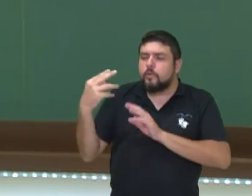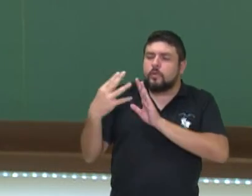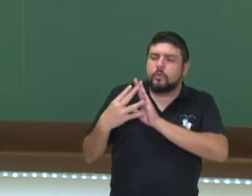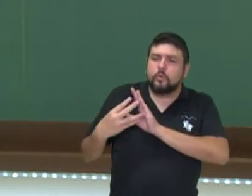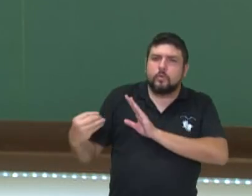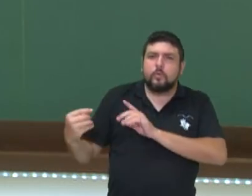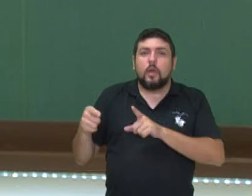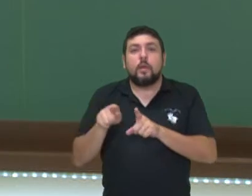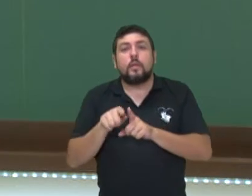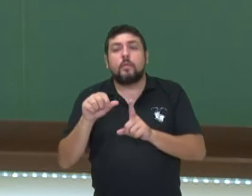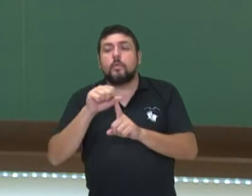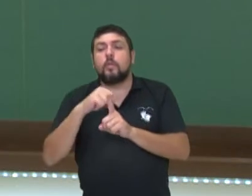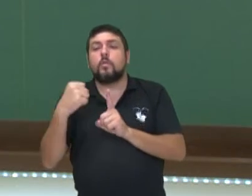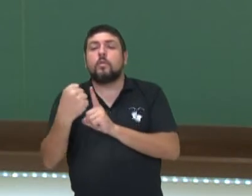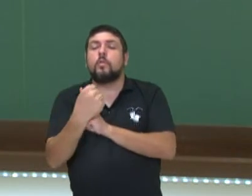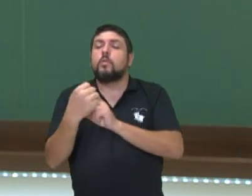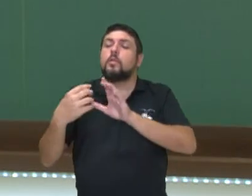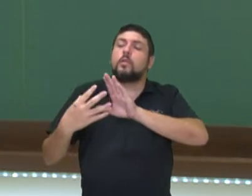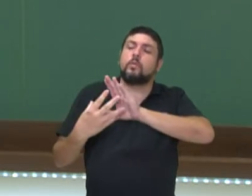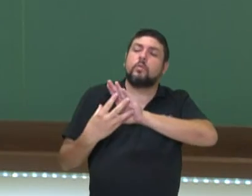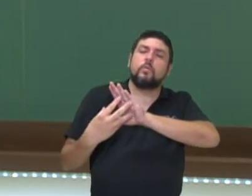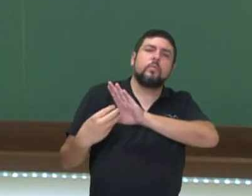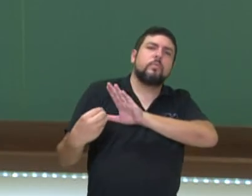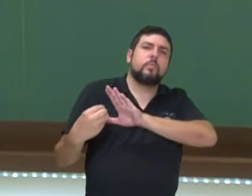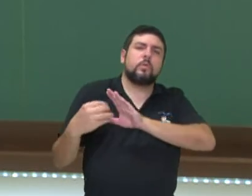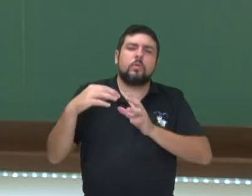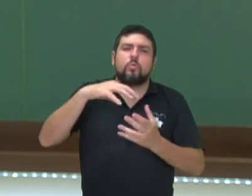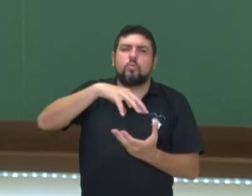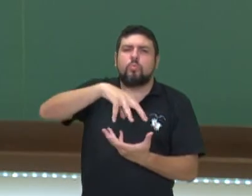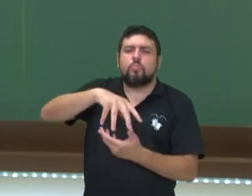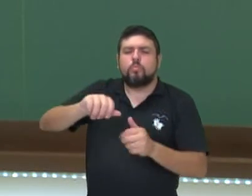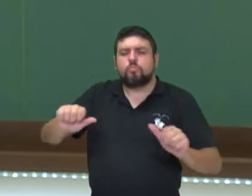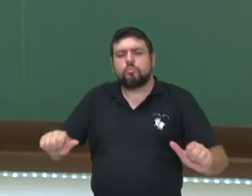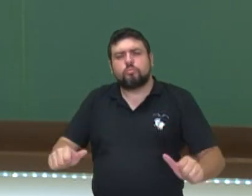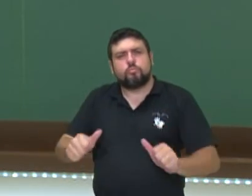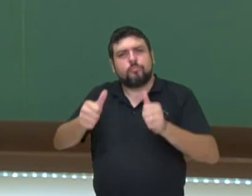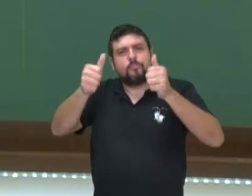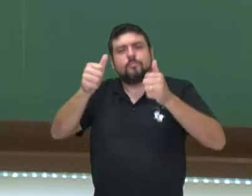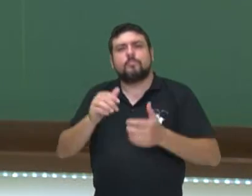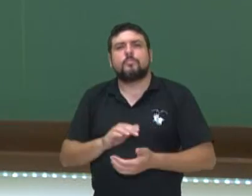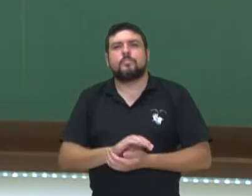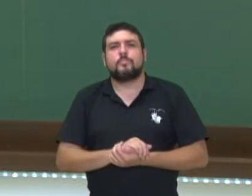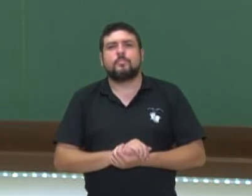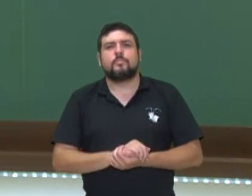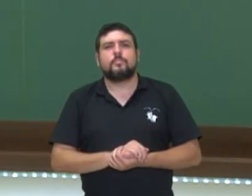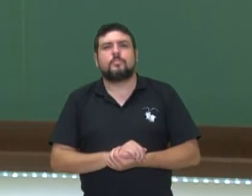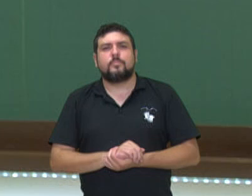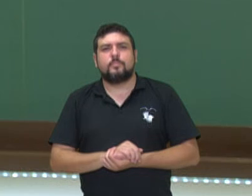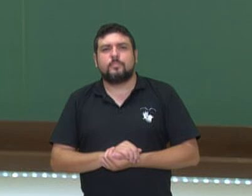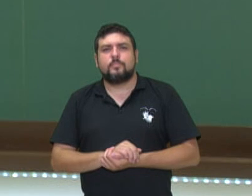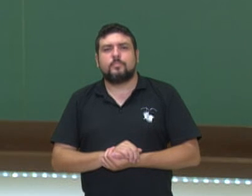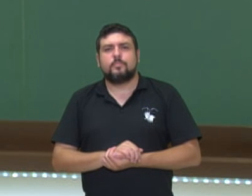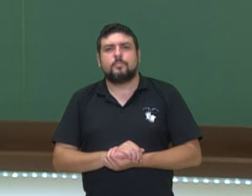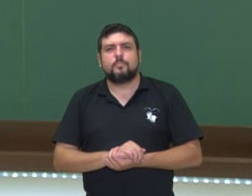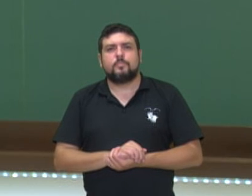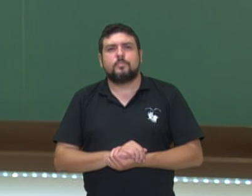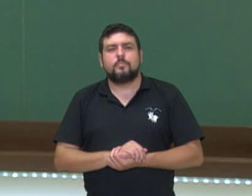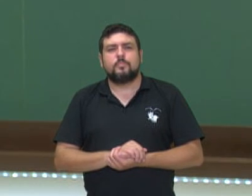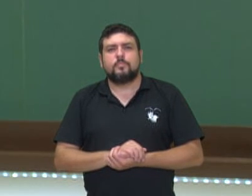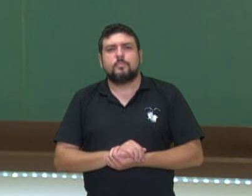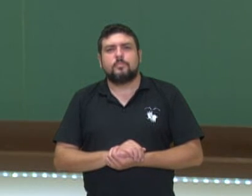para a sociedade, para o mundo, para construir o mundo que eu quero estar inserida. Vamos aqui então para